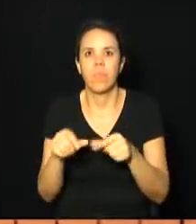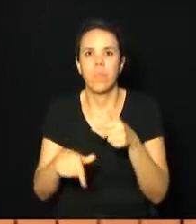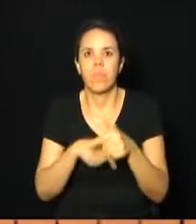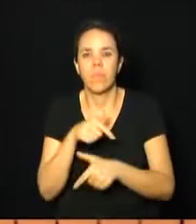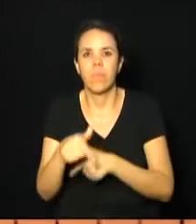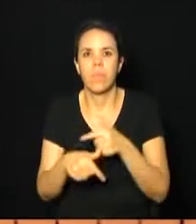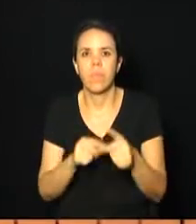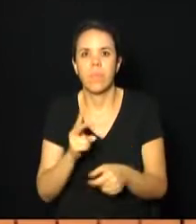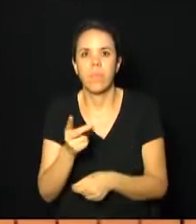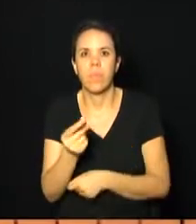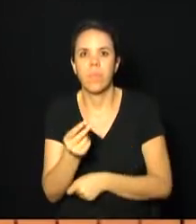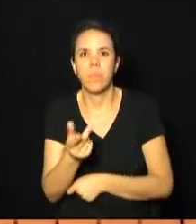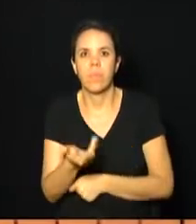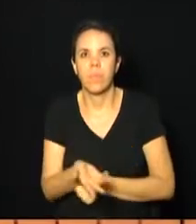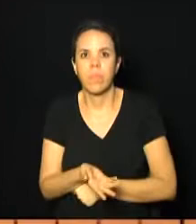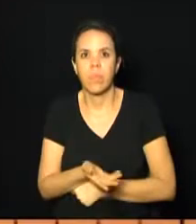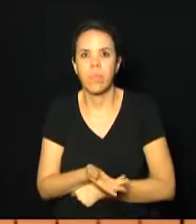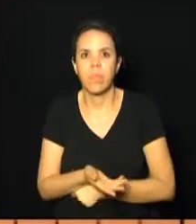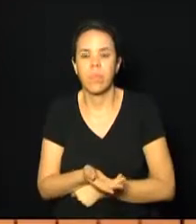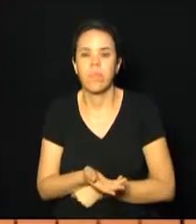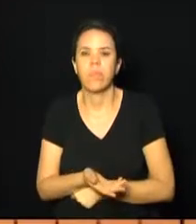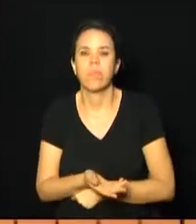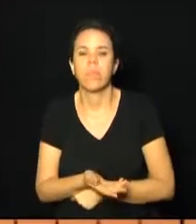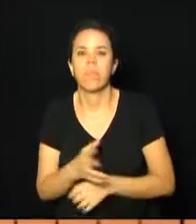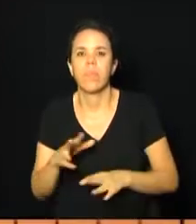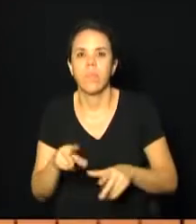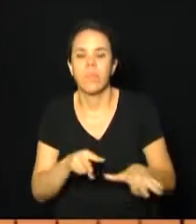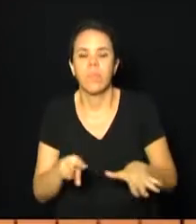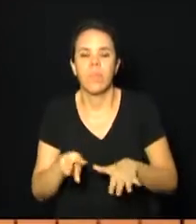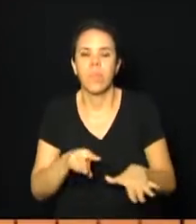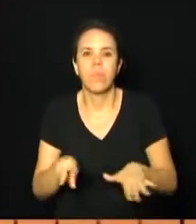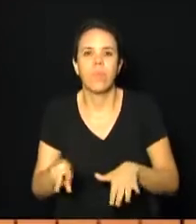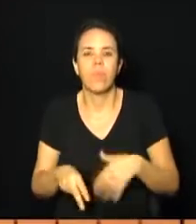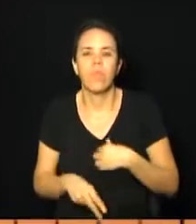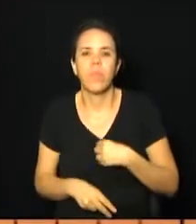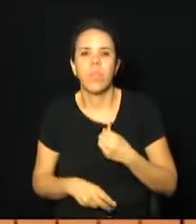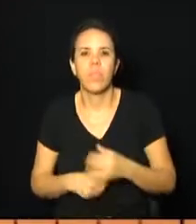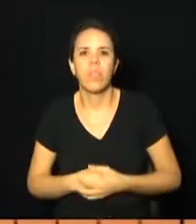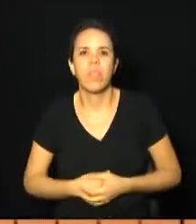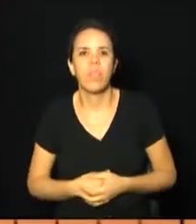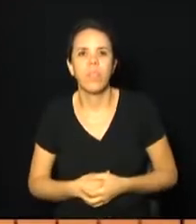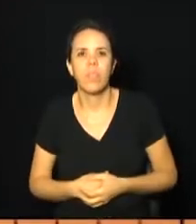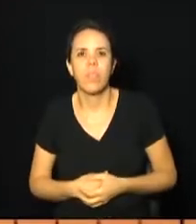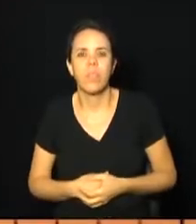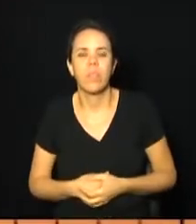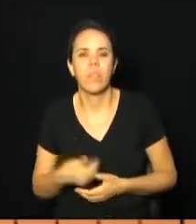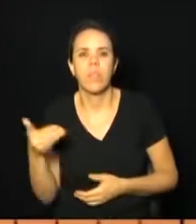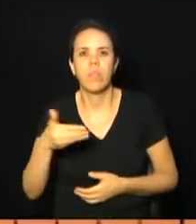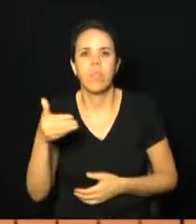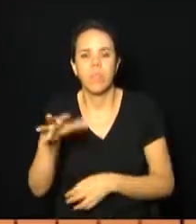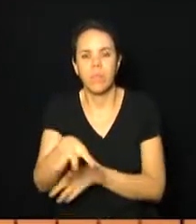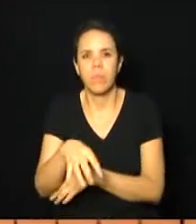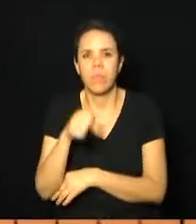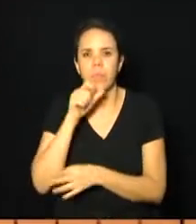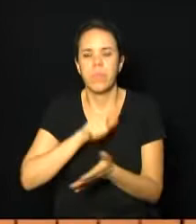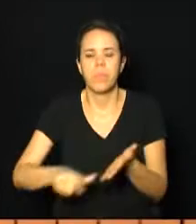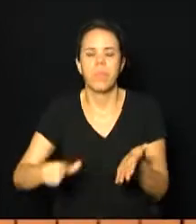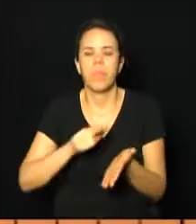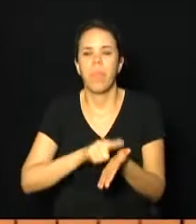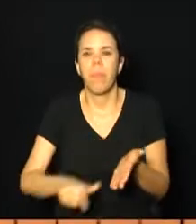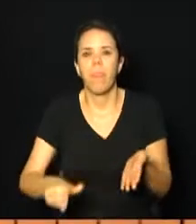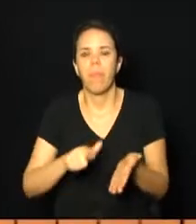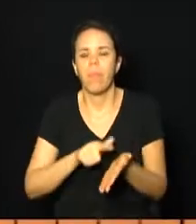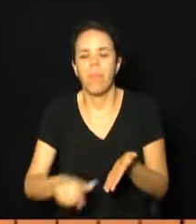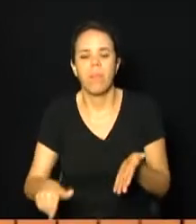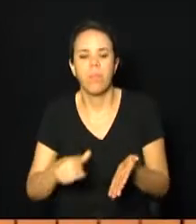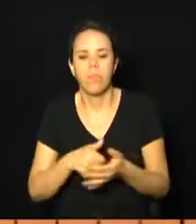trabalho contínuo. Então, praticamente toda semana a gente está passando a máquina, tirando as